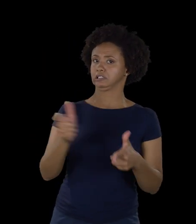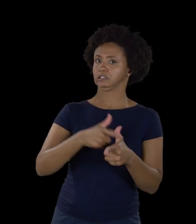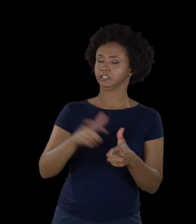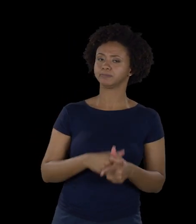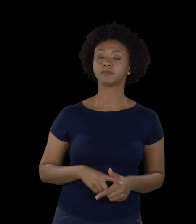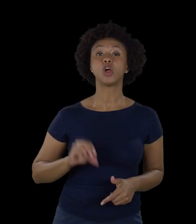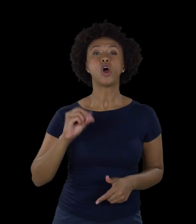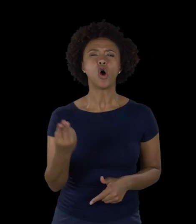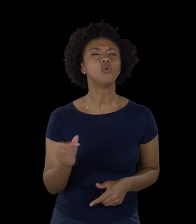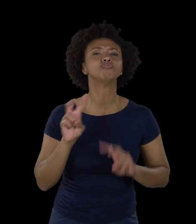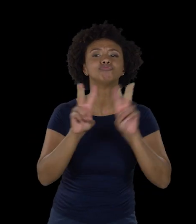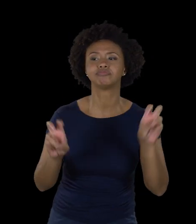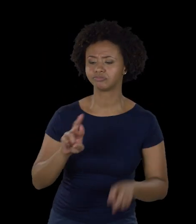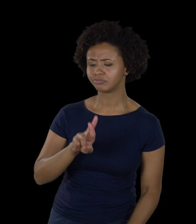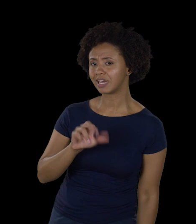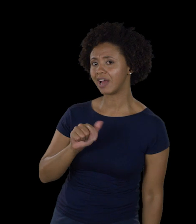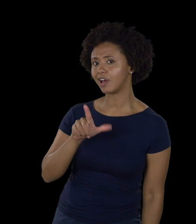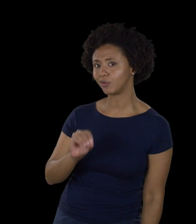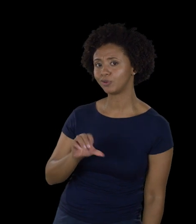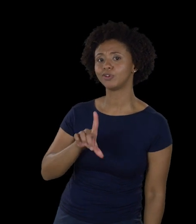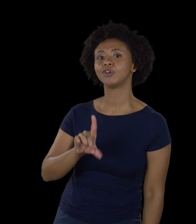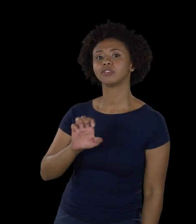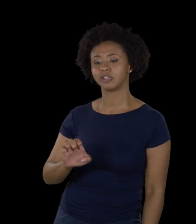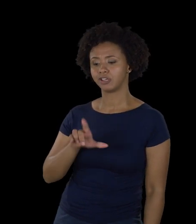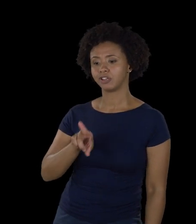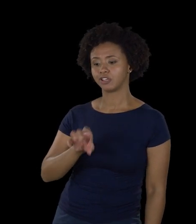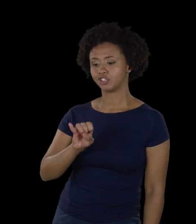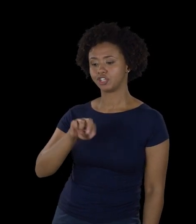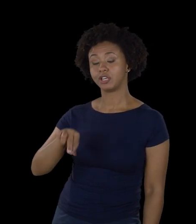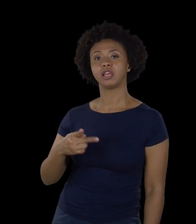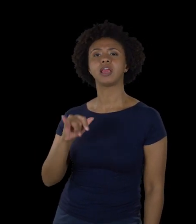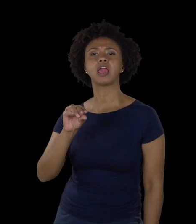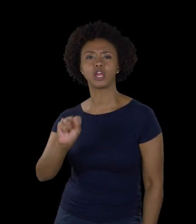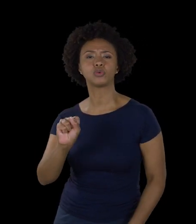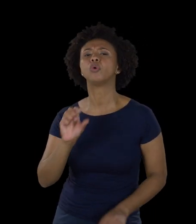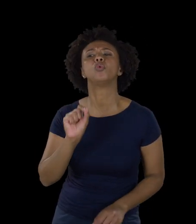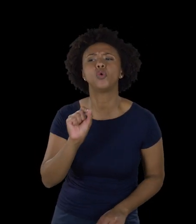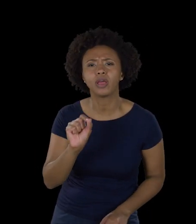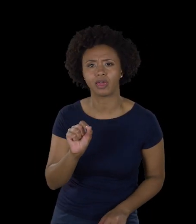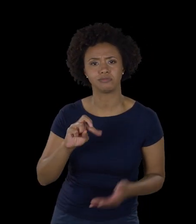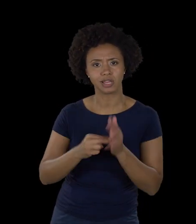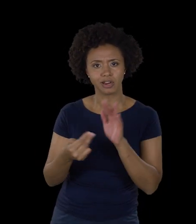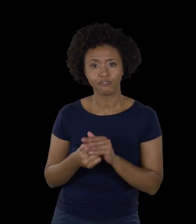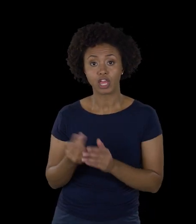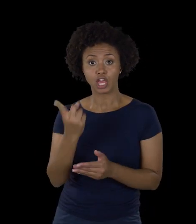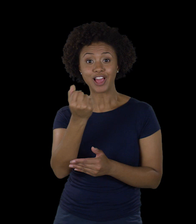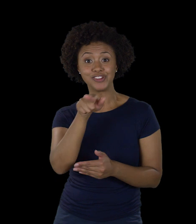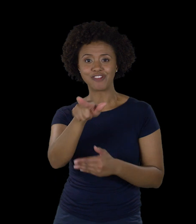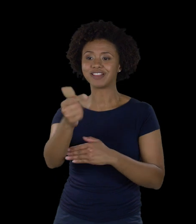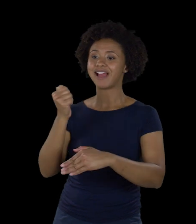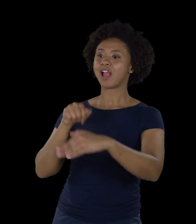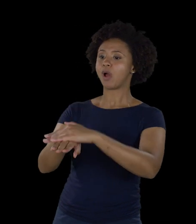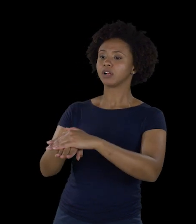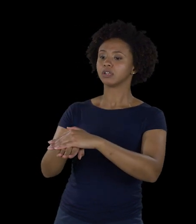dinheiro, onde você deixa o seu dinheiro e muitas vezes nem percebe. Para começar, tenha cuidado com a oferta